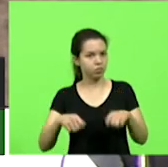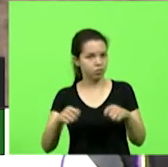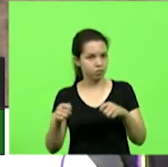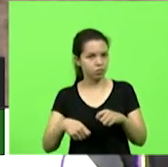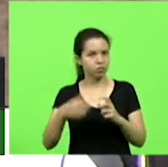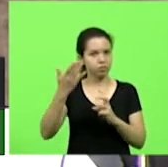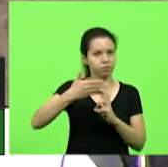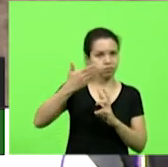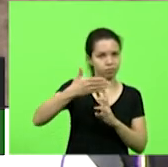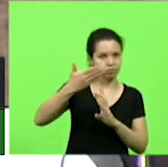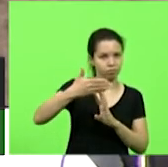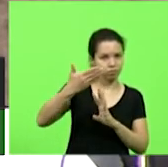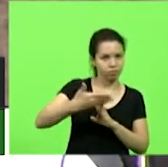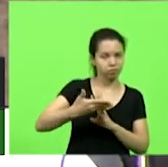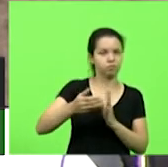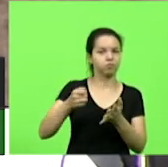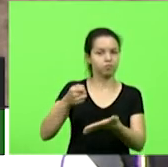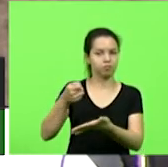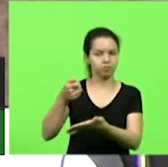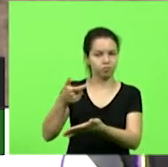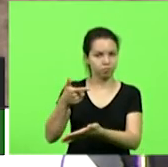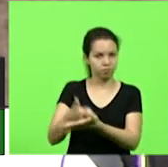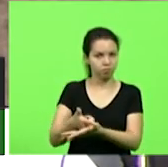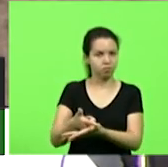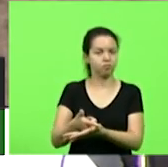de quitar